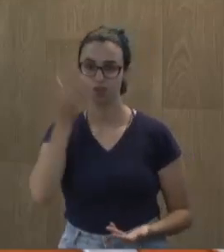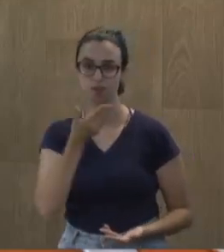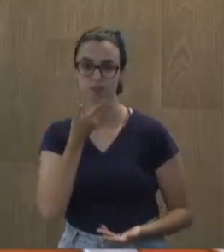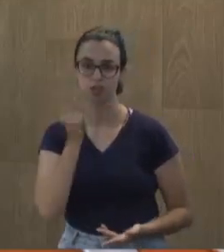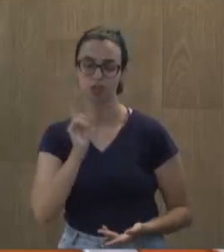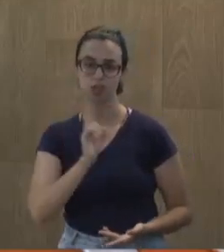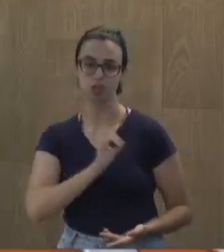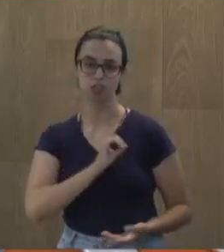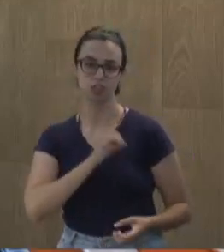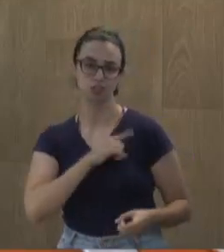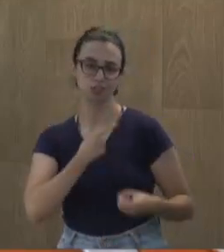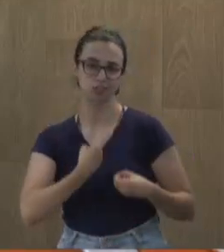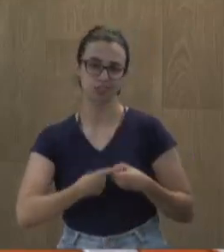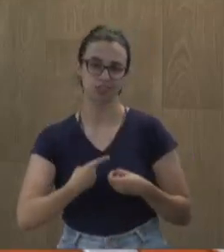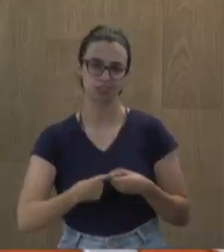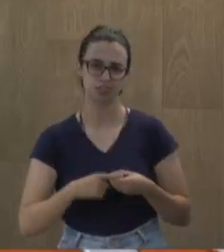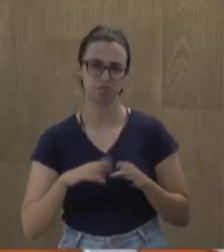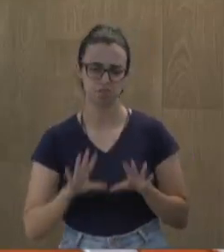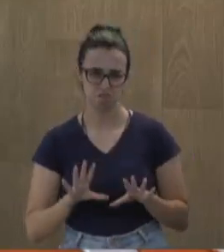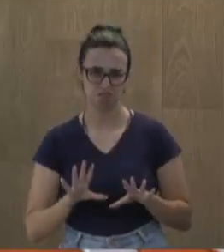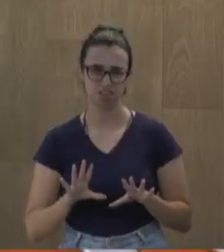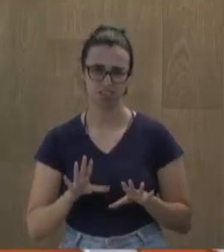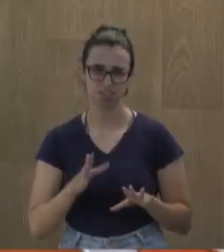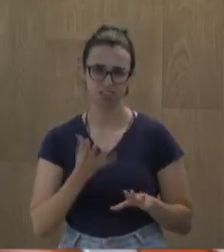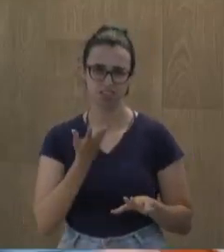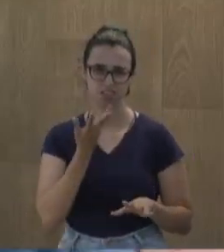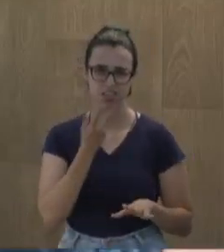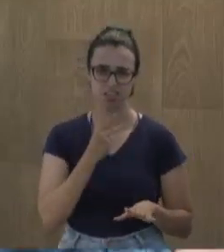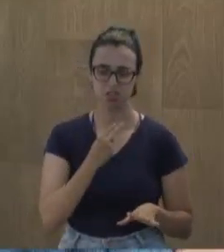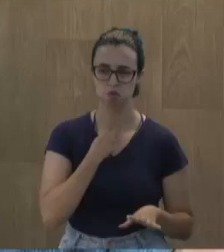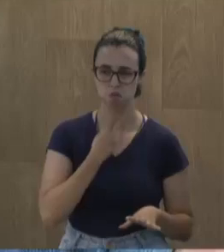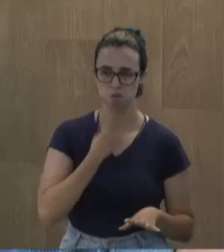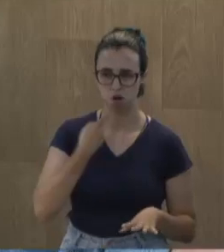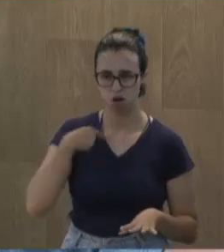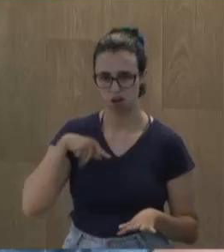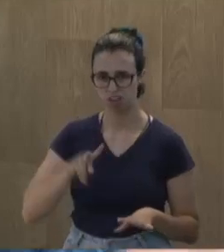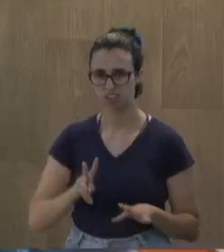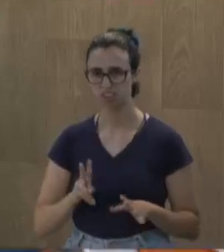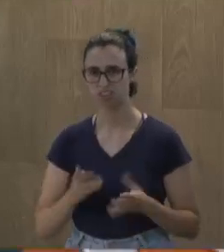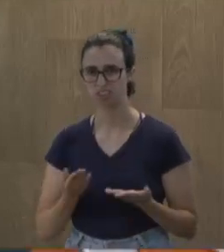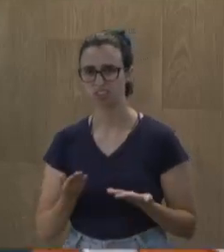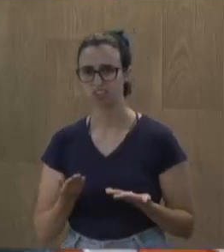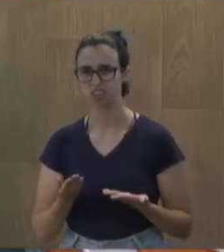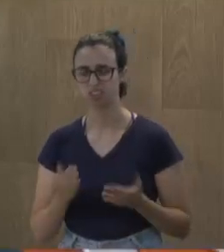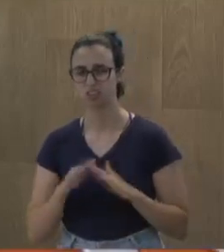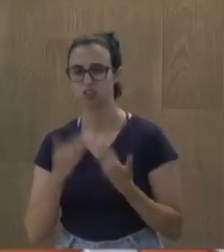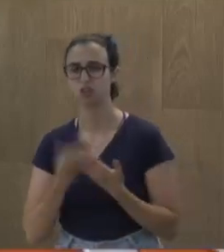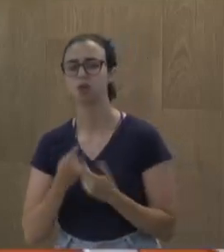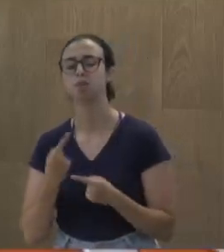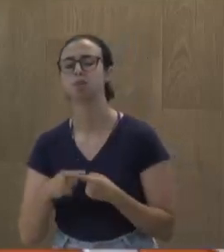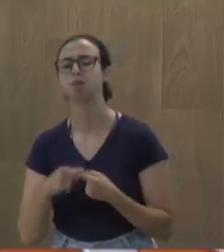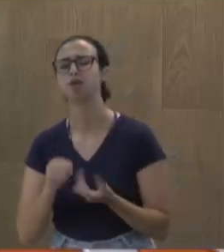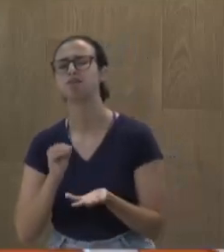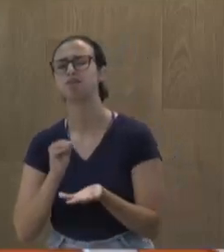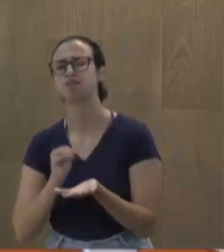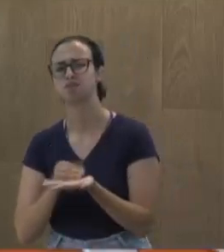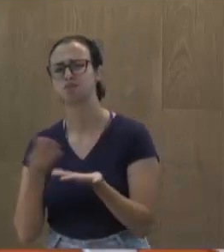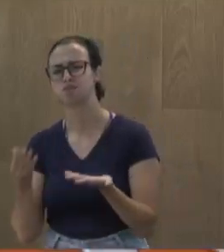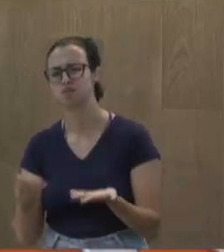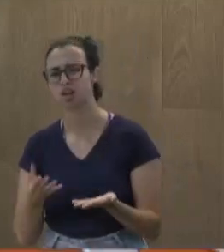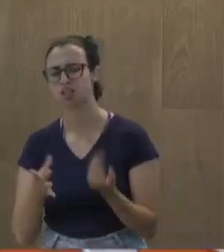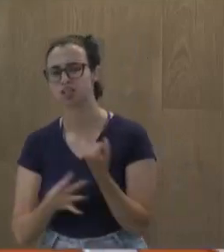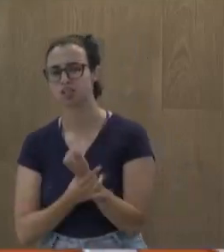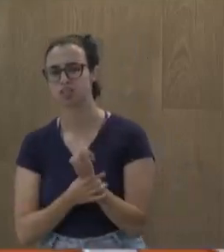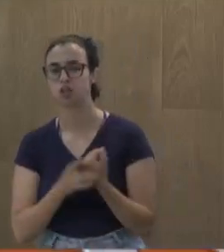podem ir à escola porque não tem com segurança ô Janete Eu tenho um respeito